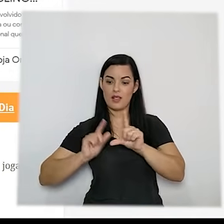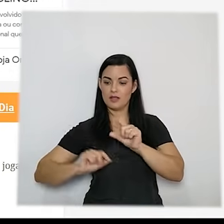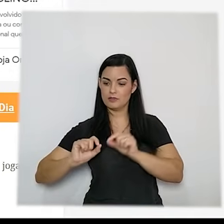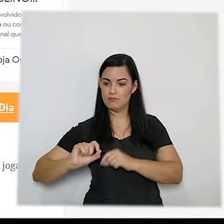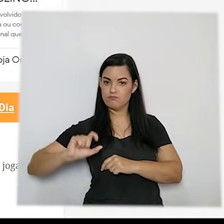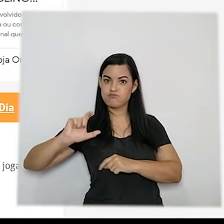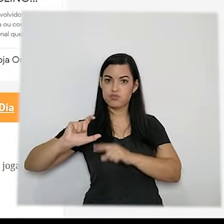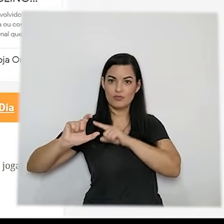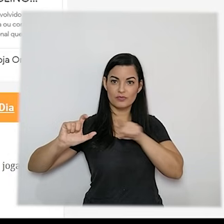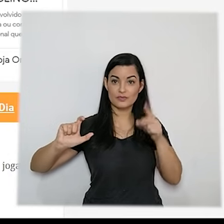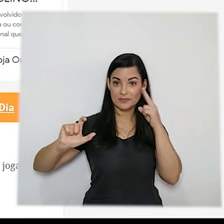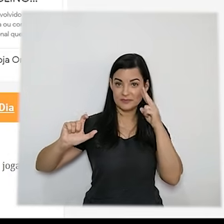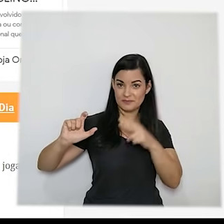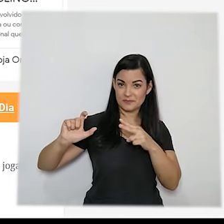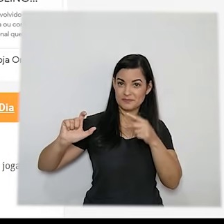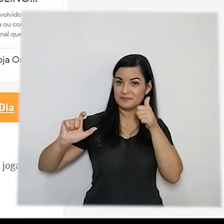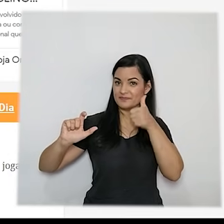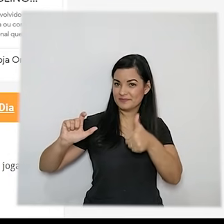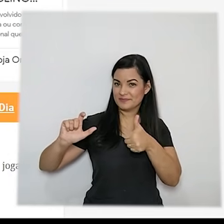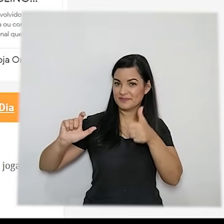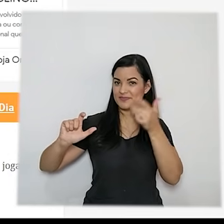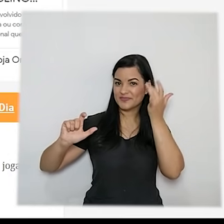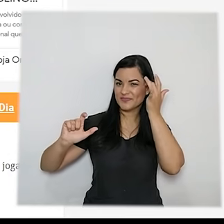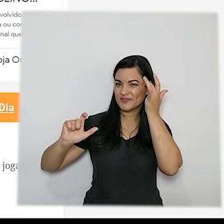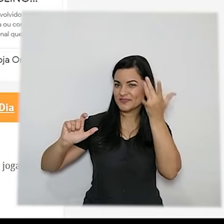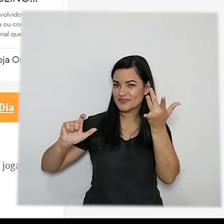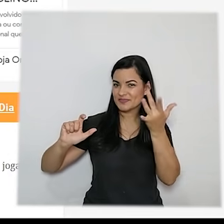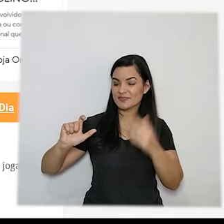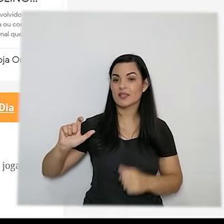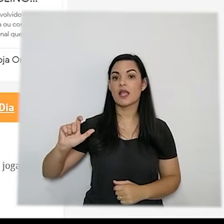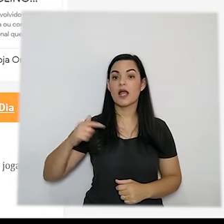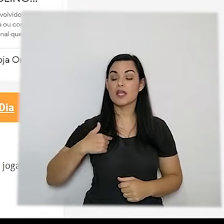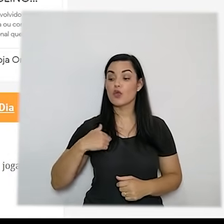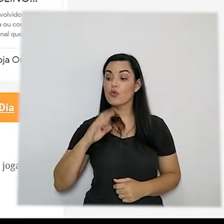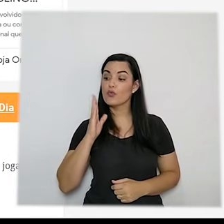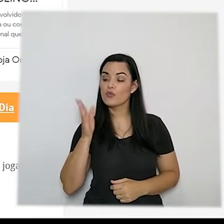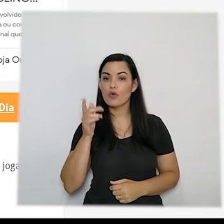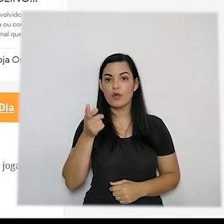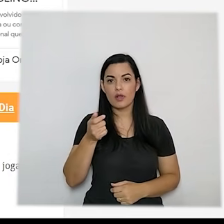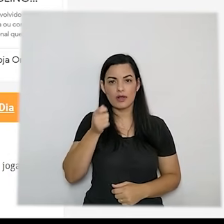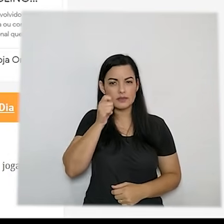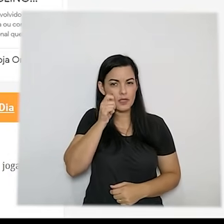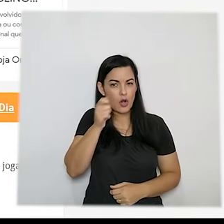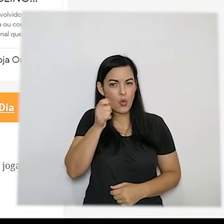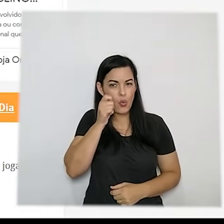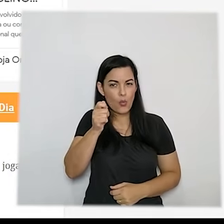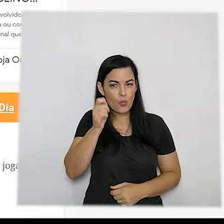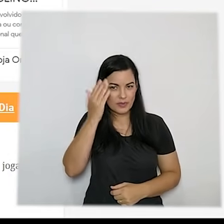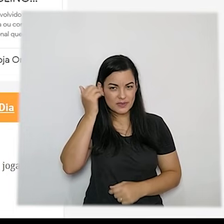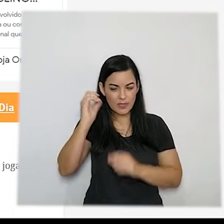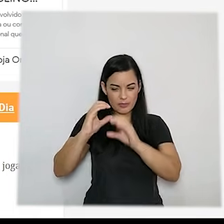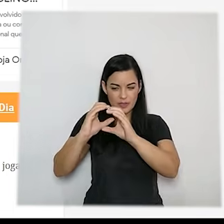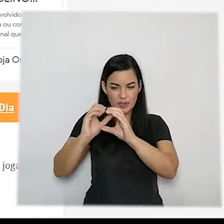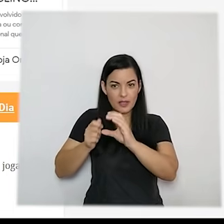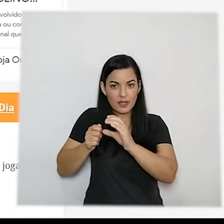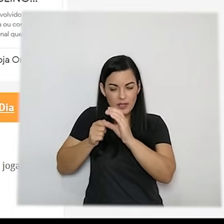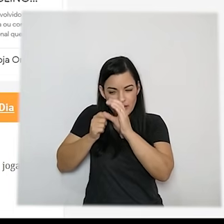enxergarem. Venho aqui na minha lupinha, ó, aqui do